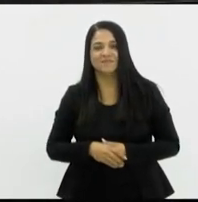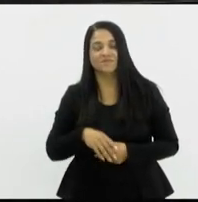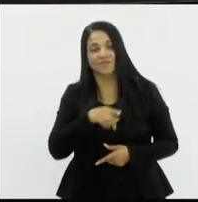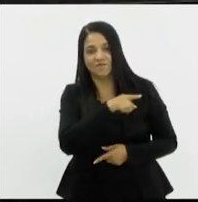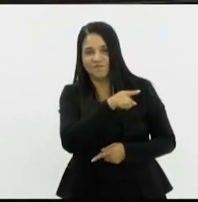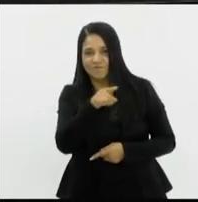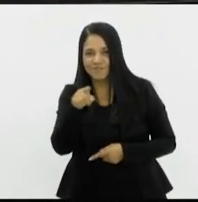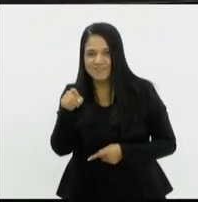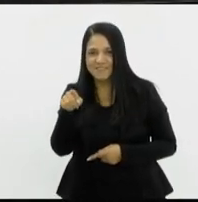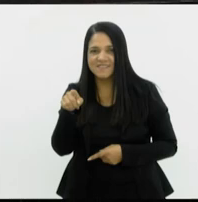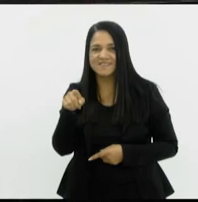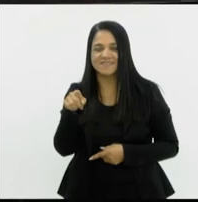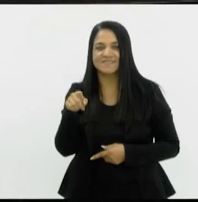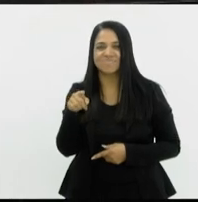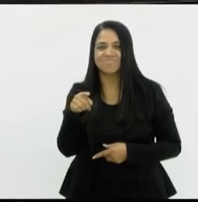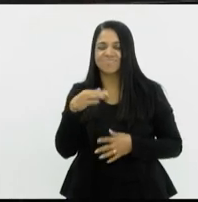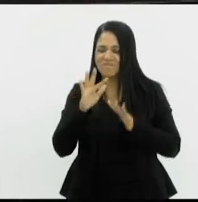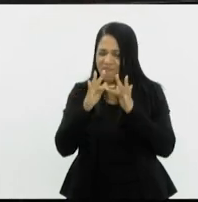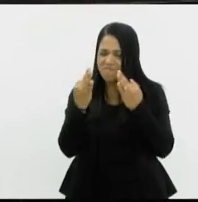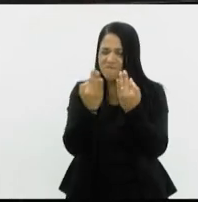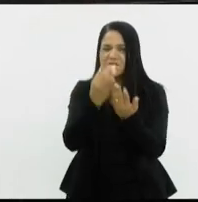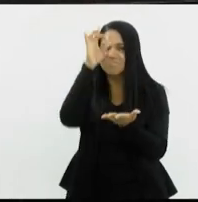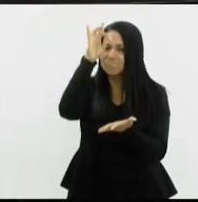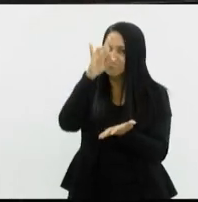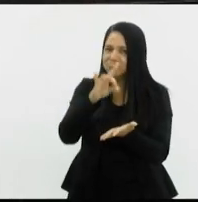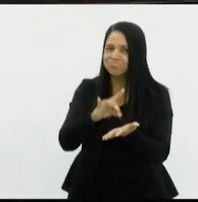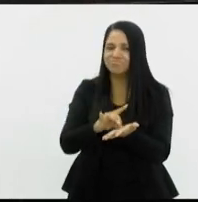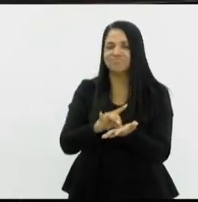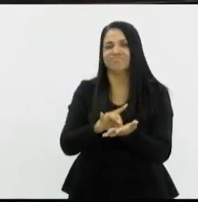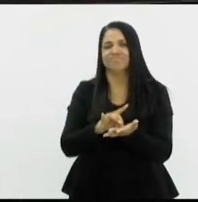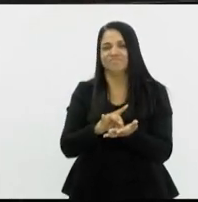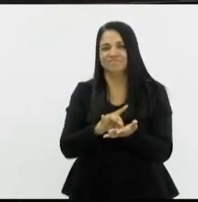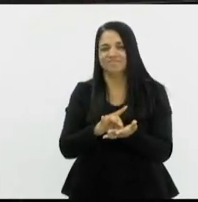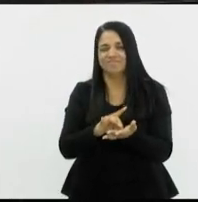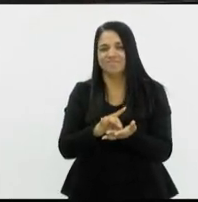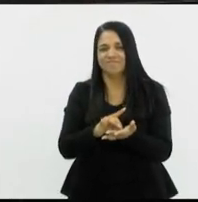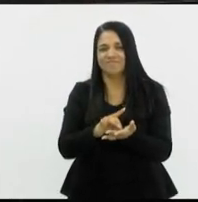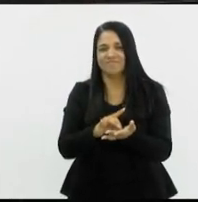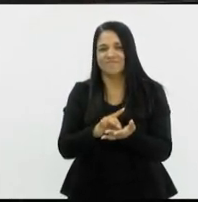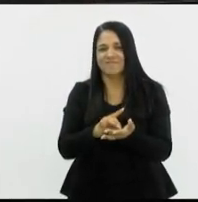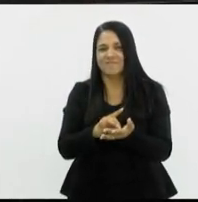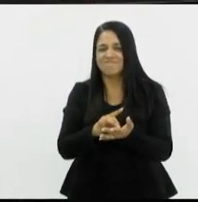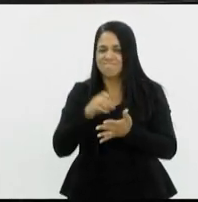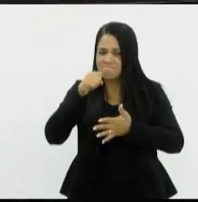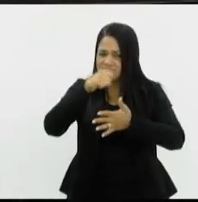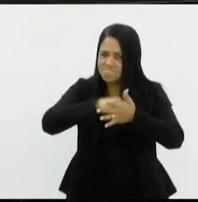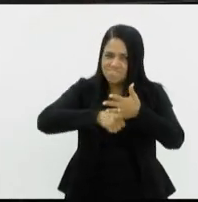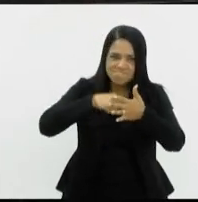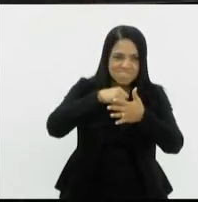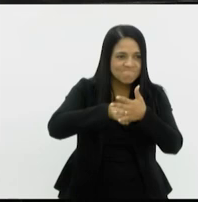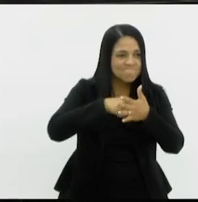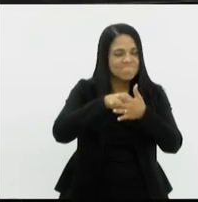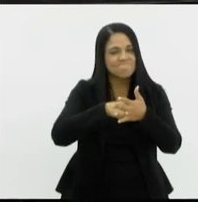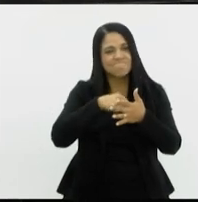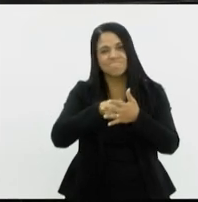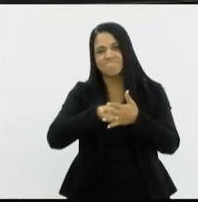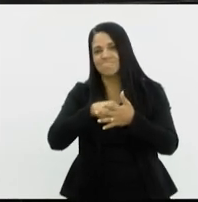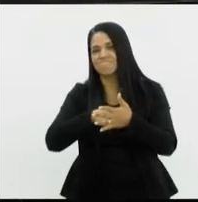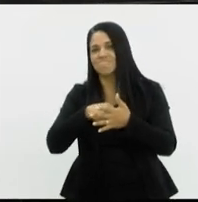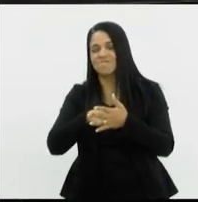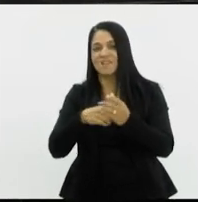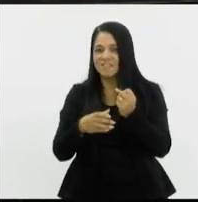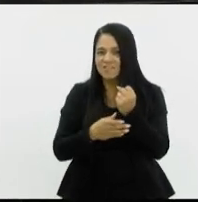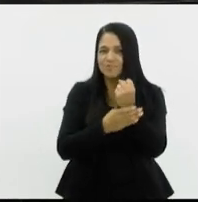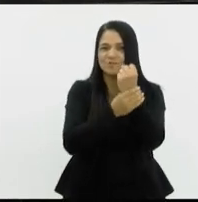Vocês são verdadeiramente minha família. Vocês são. São guerreiros incansáveis na manutenção da